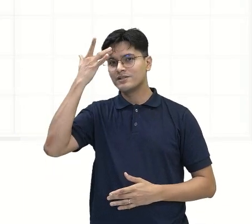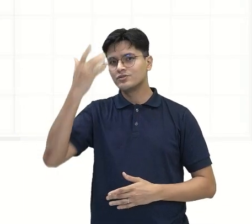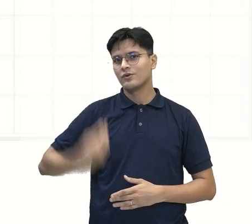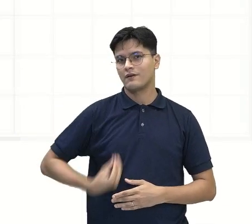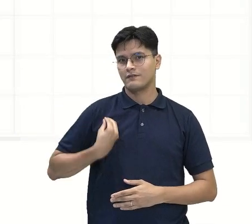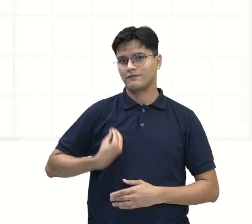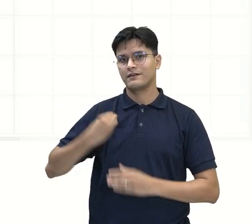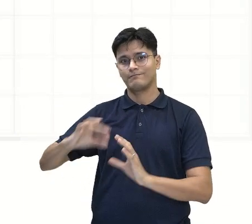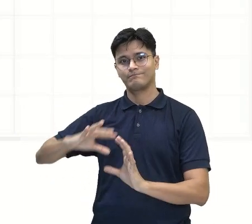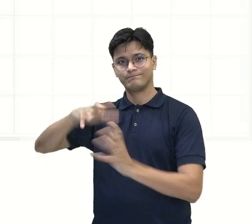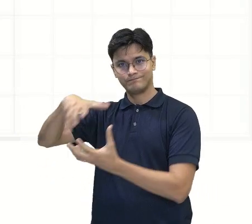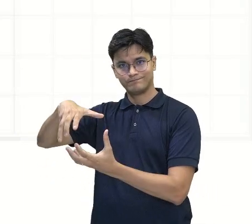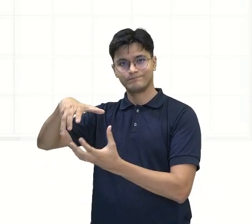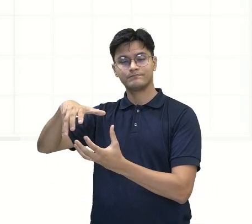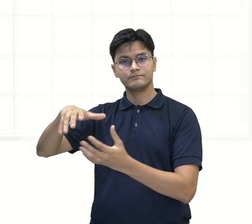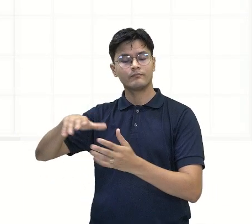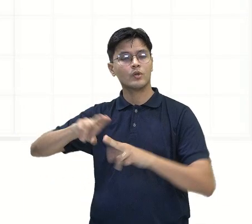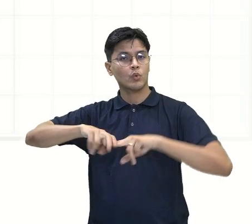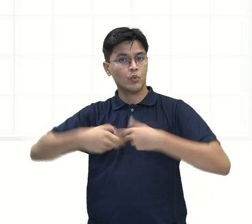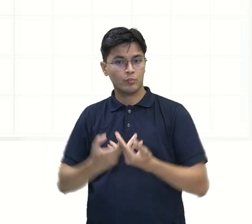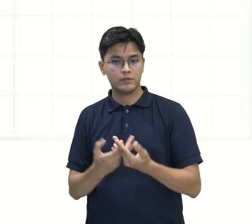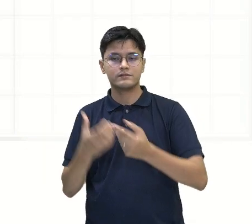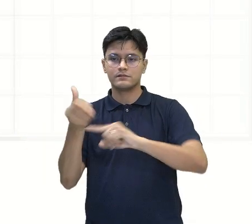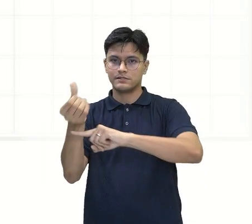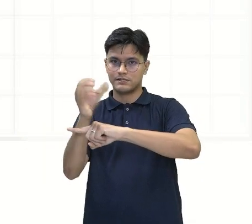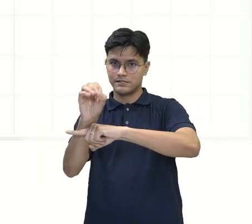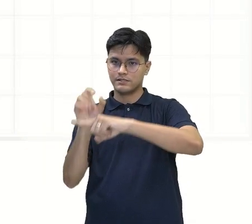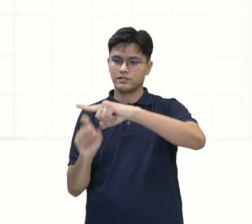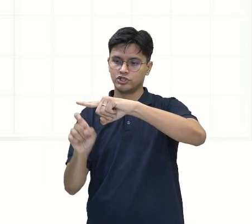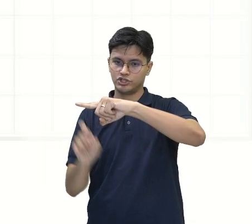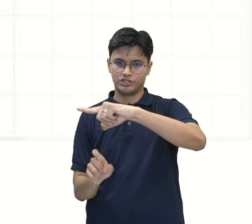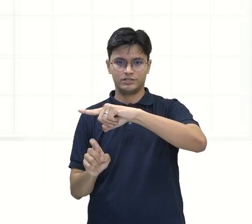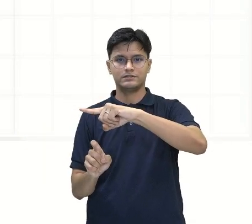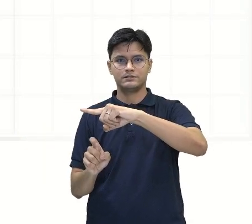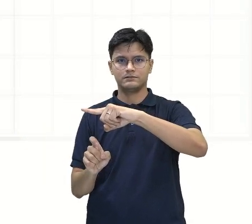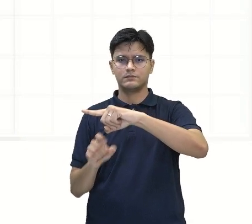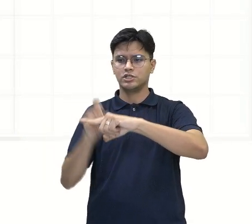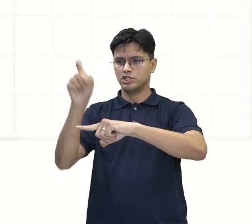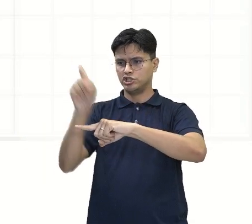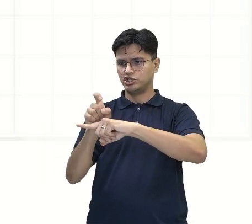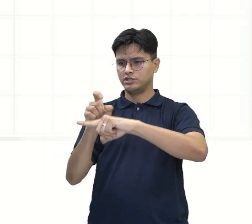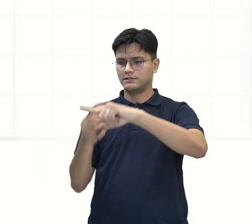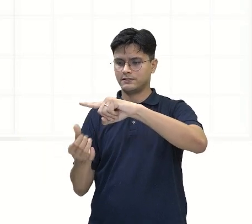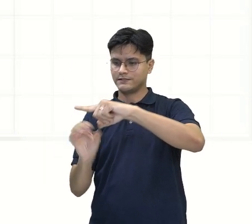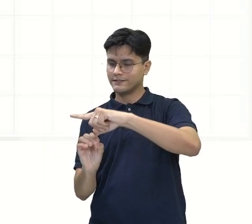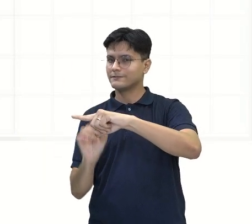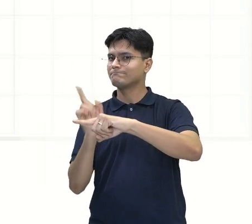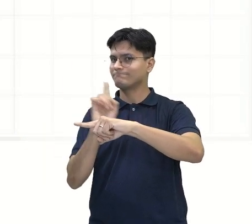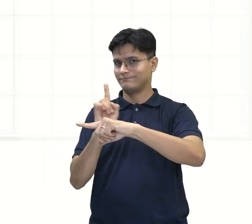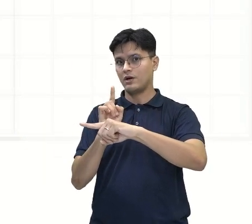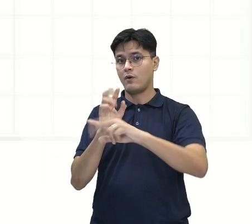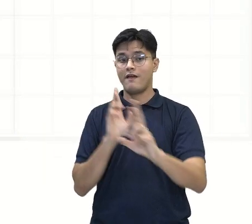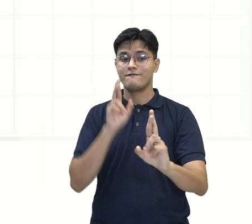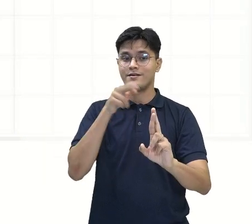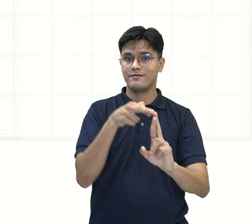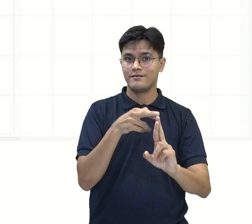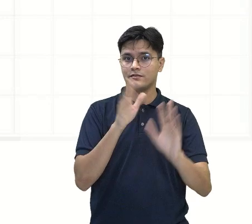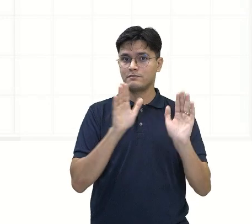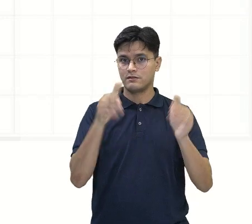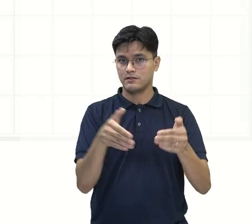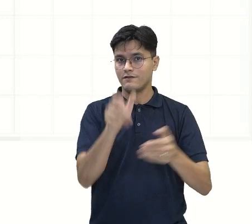Terra, tá? Então, por isso que fica 60 sobre x e não x sobre 60, tá? Lembro lá da